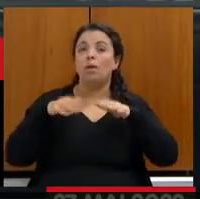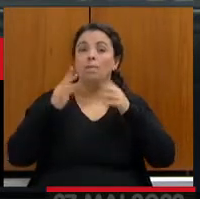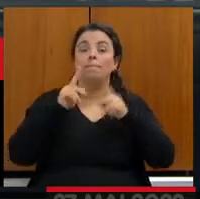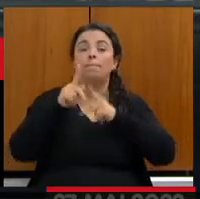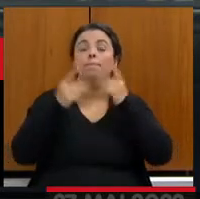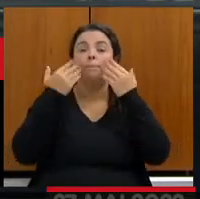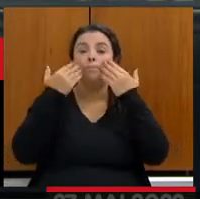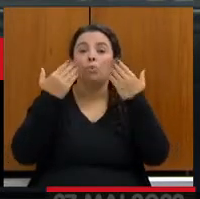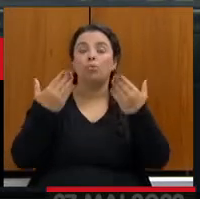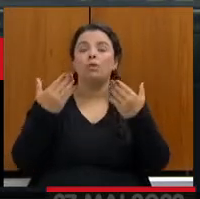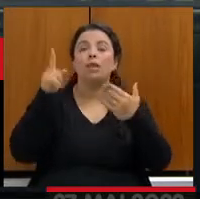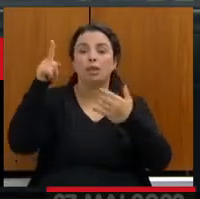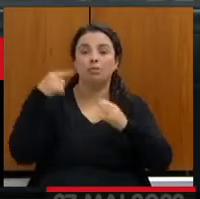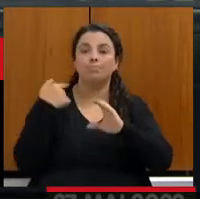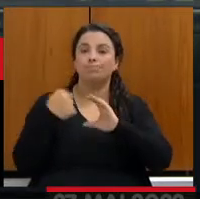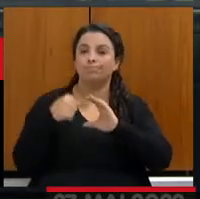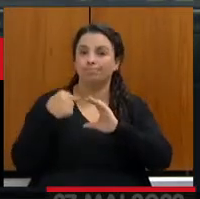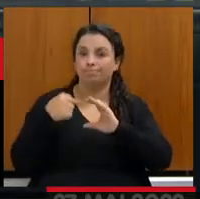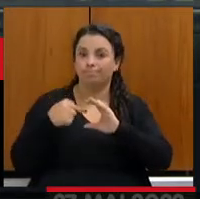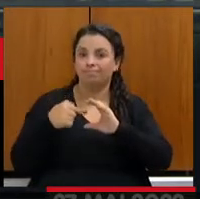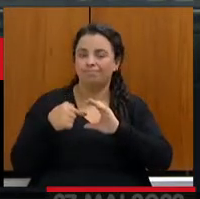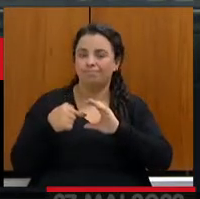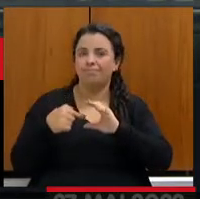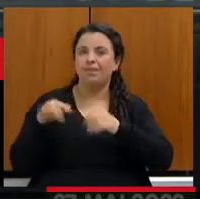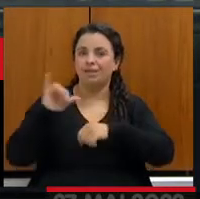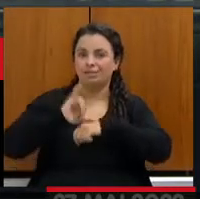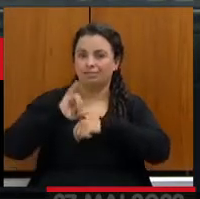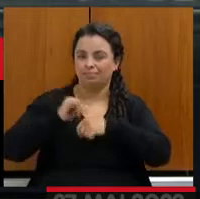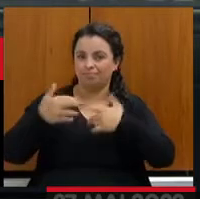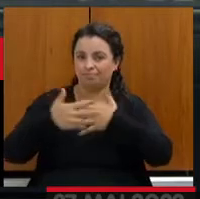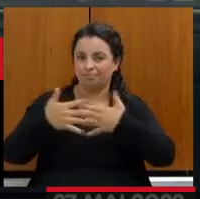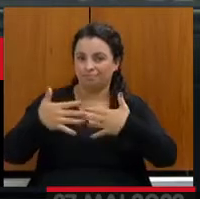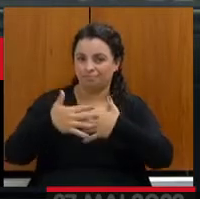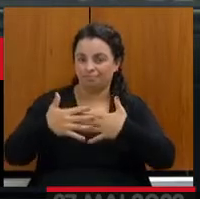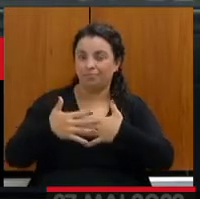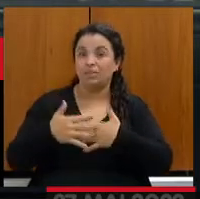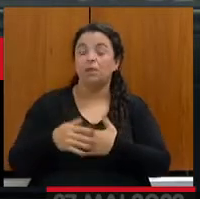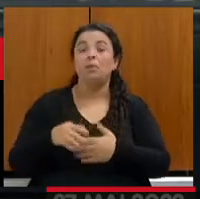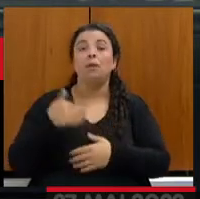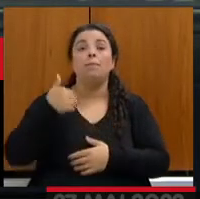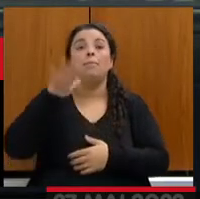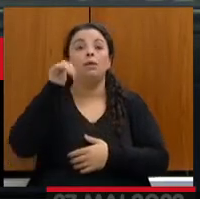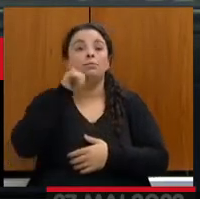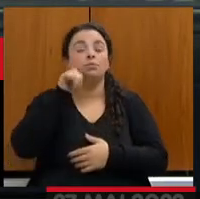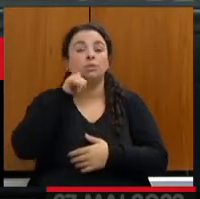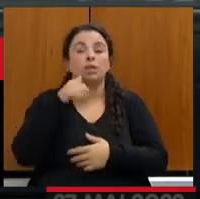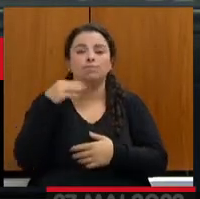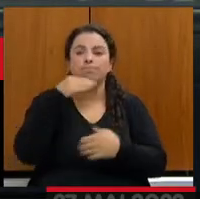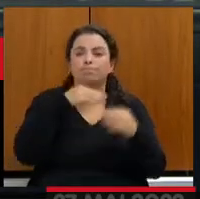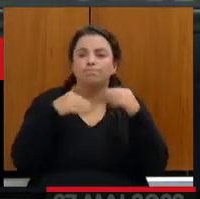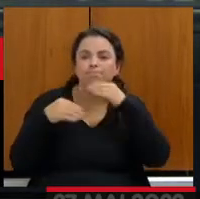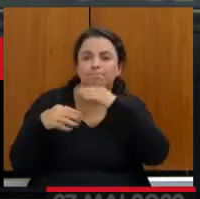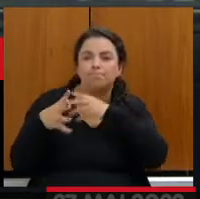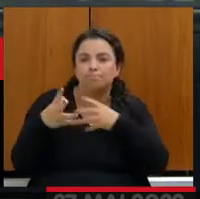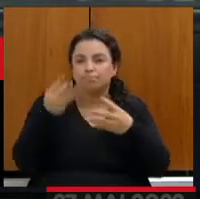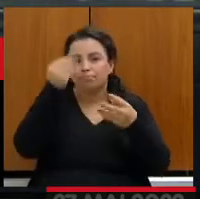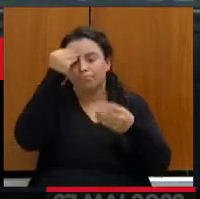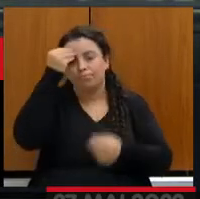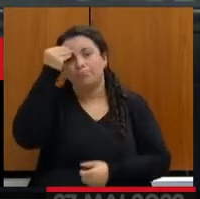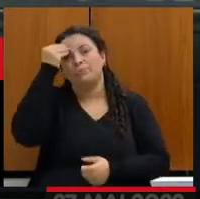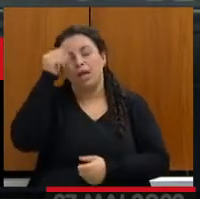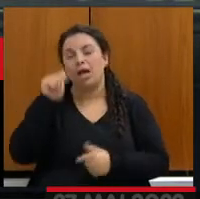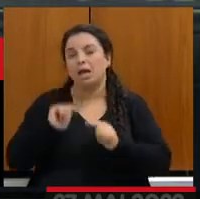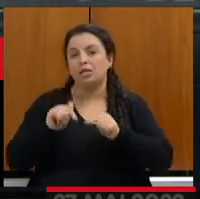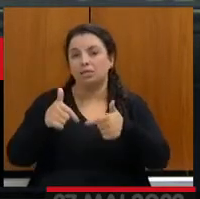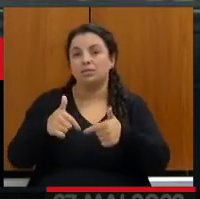da capital a fim de que a população e mais mulheres pudessem perceber essas ações e enriquecer